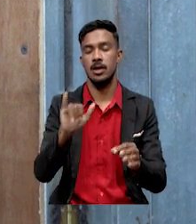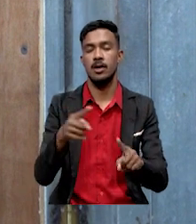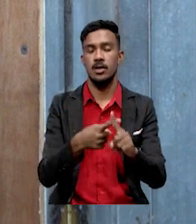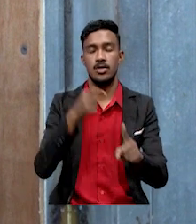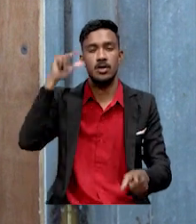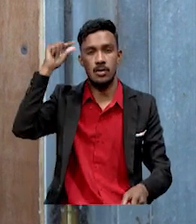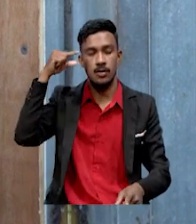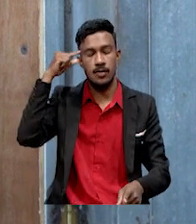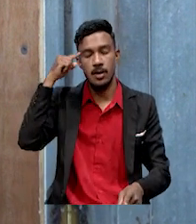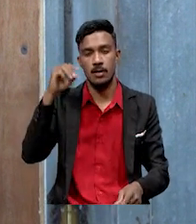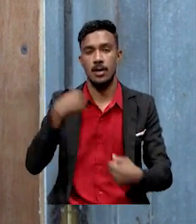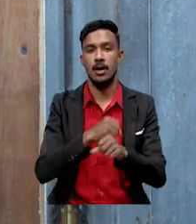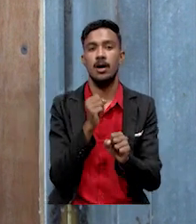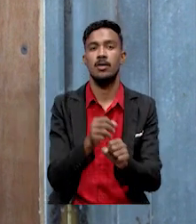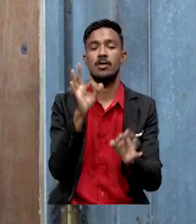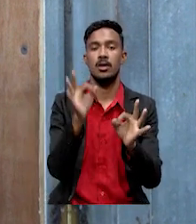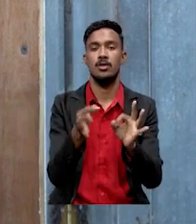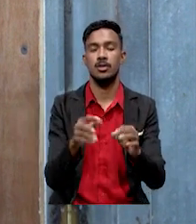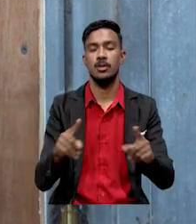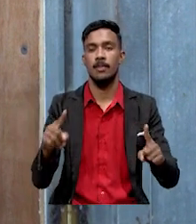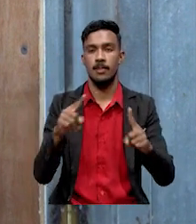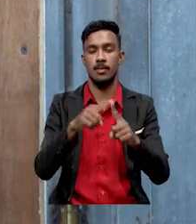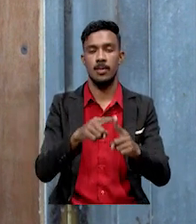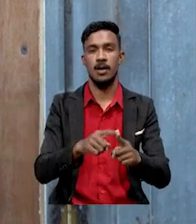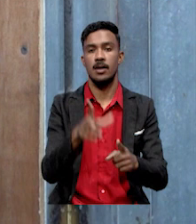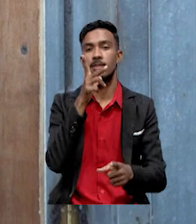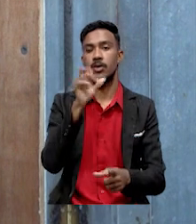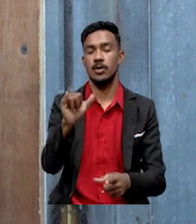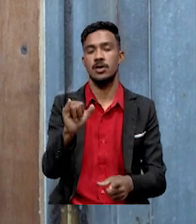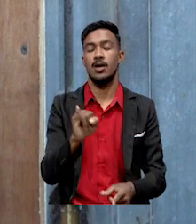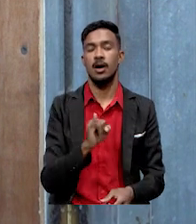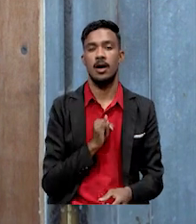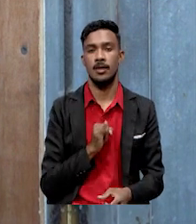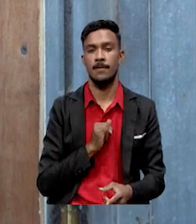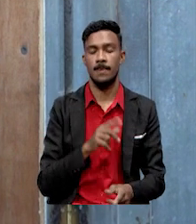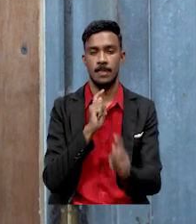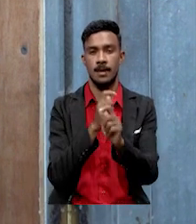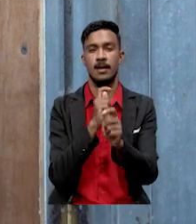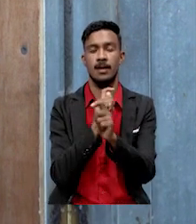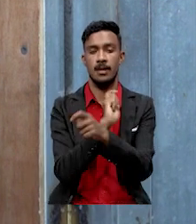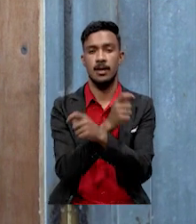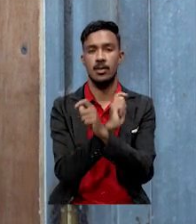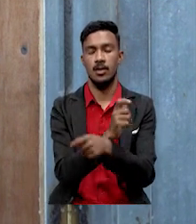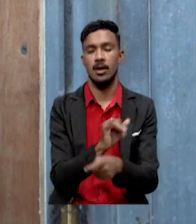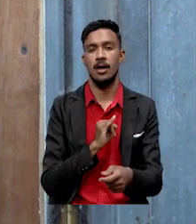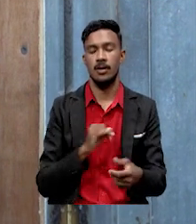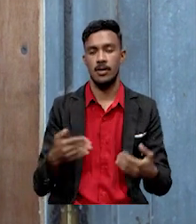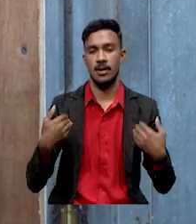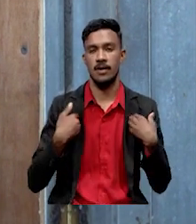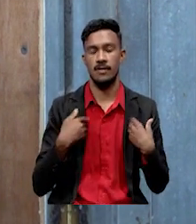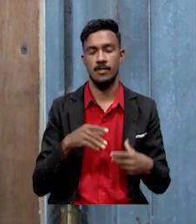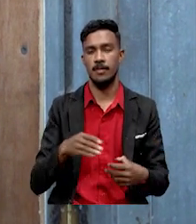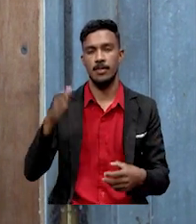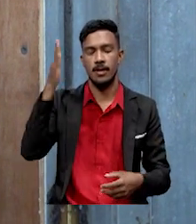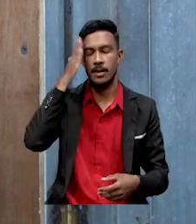ne atu halo tradusaun ba portugues teto ne hau iha facilidade hoto tamba hau sempre